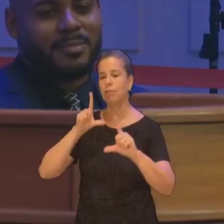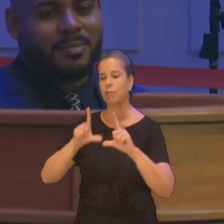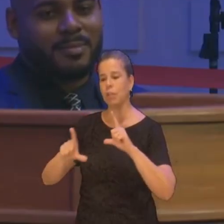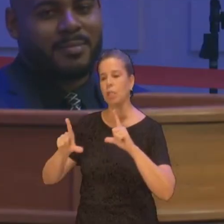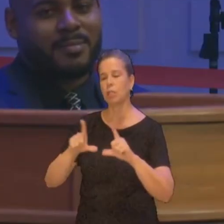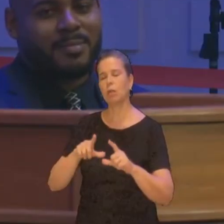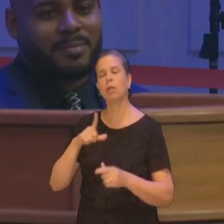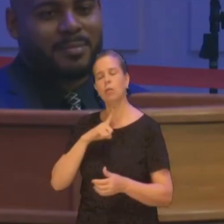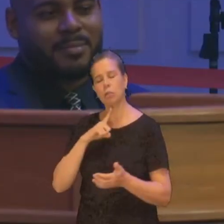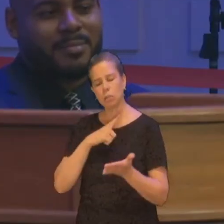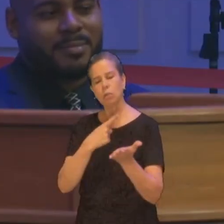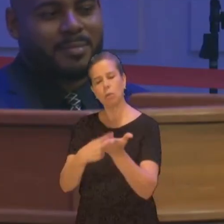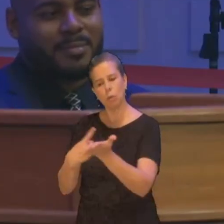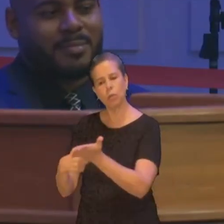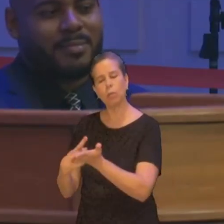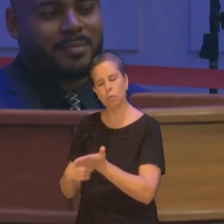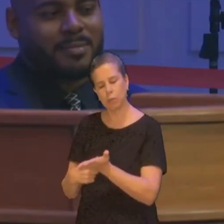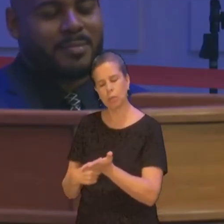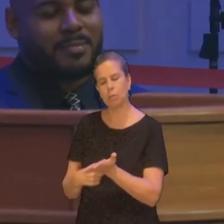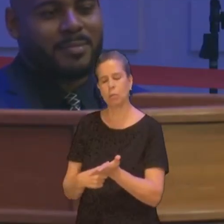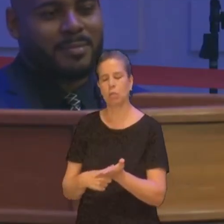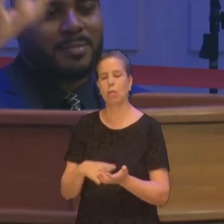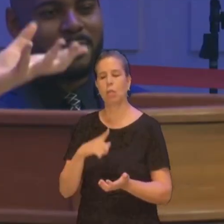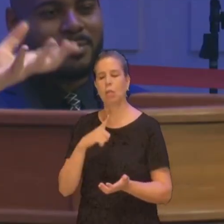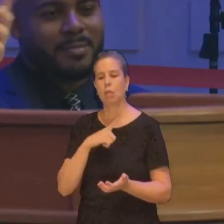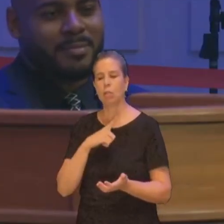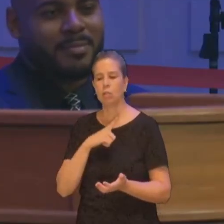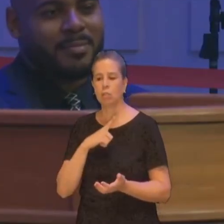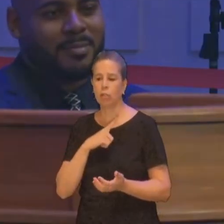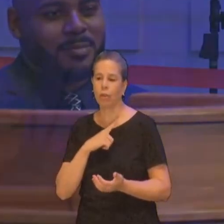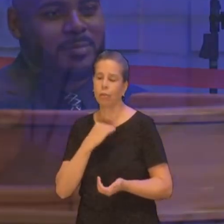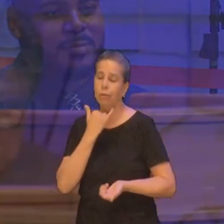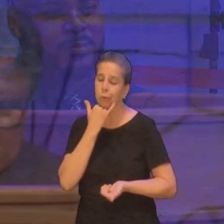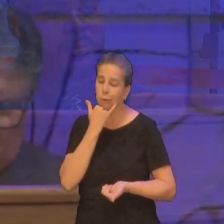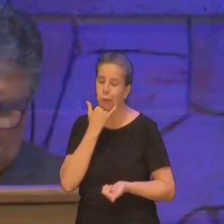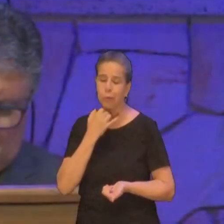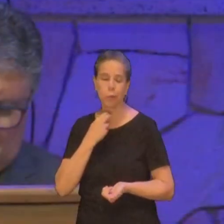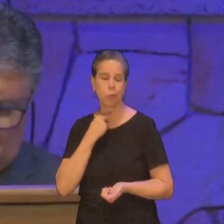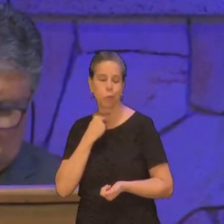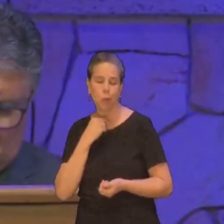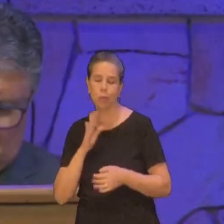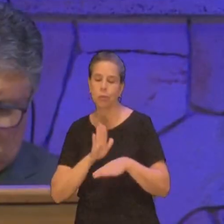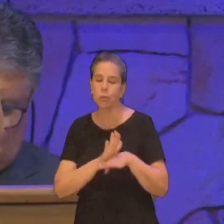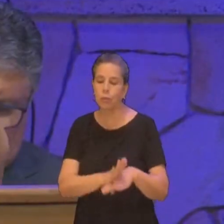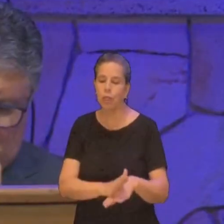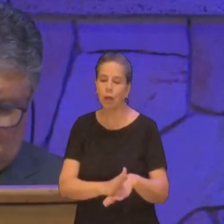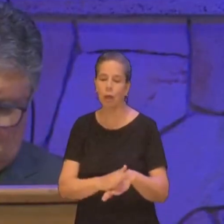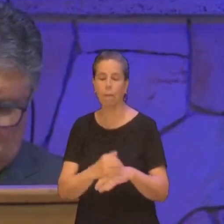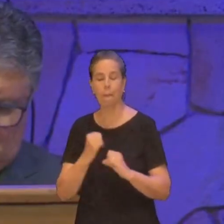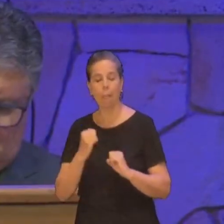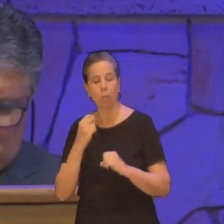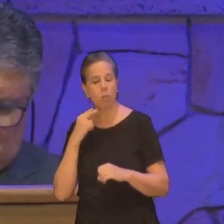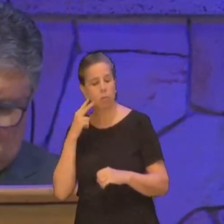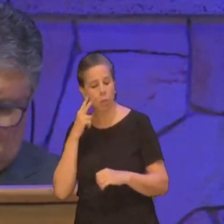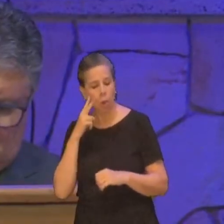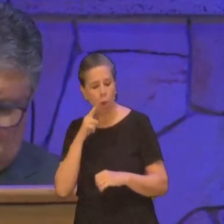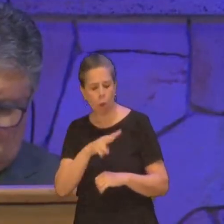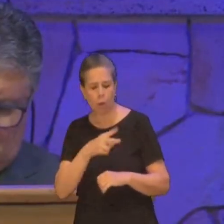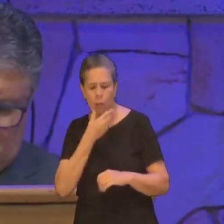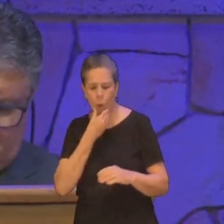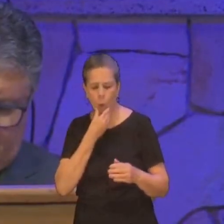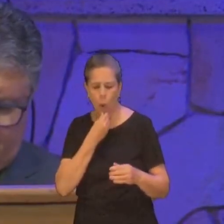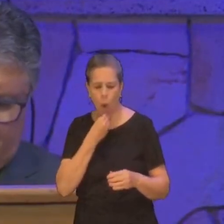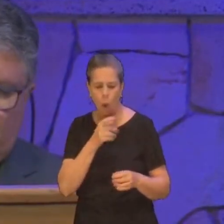tinham compromissos. Eles tinham desculpas para não ajudar. Eles poderiam olhar e falar, poxa vida, eu tenho